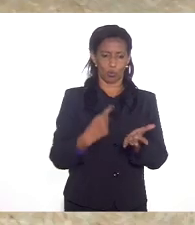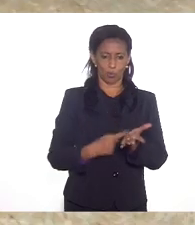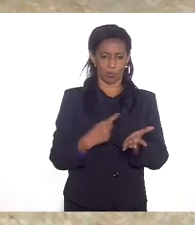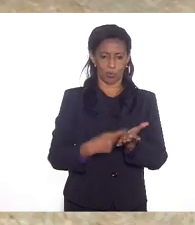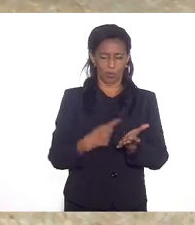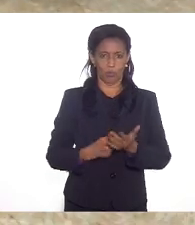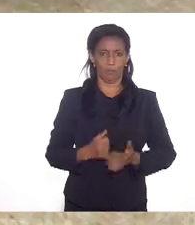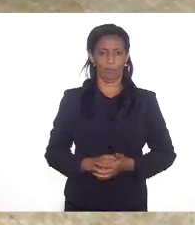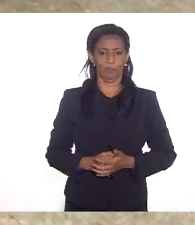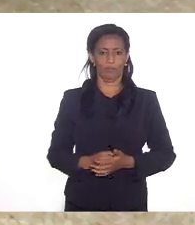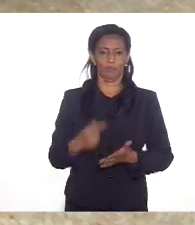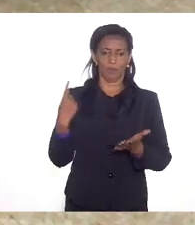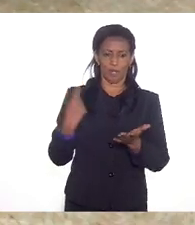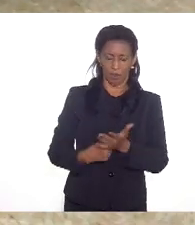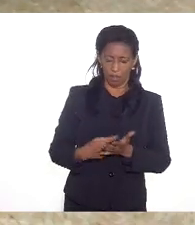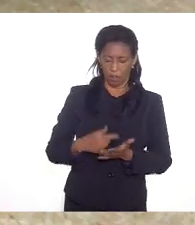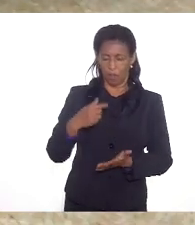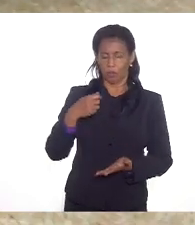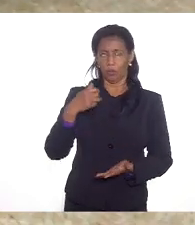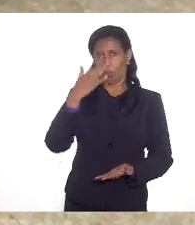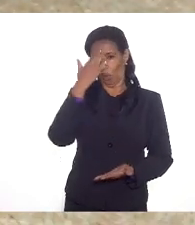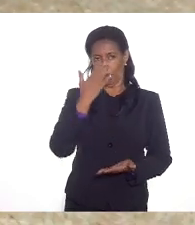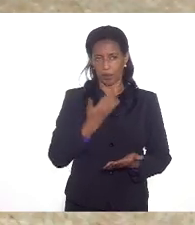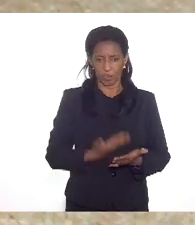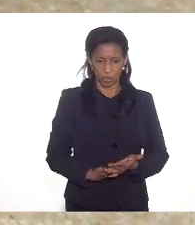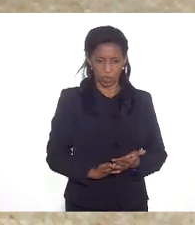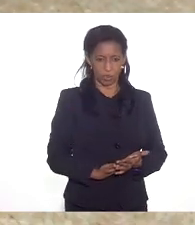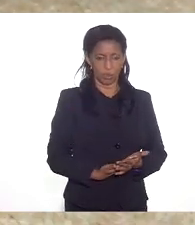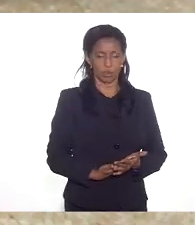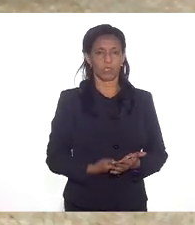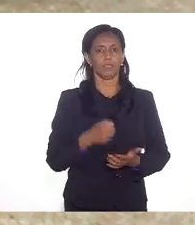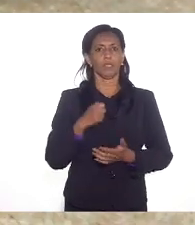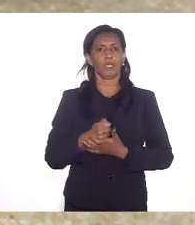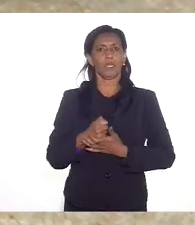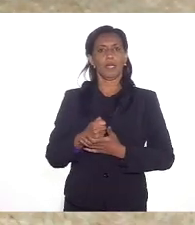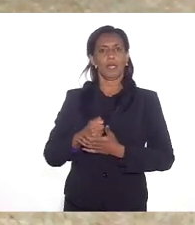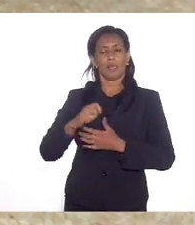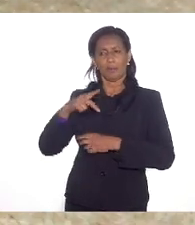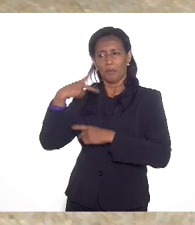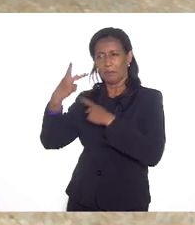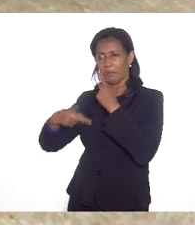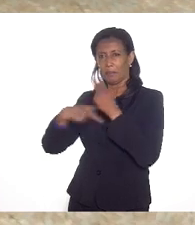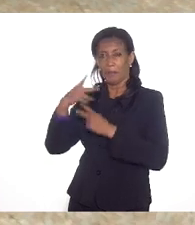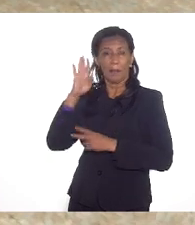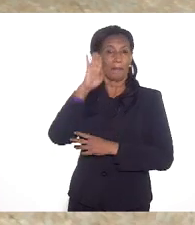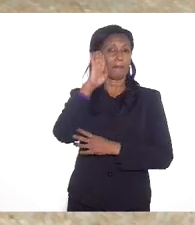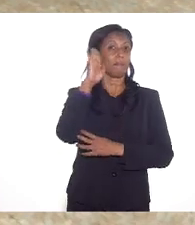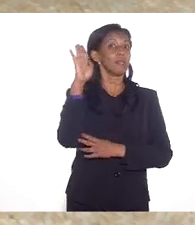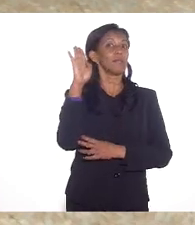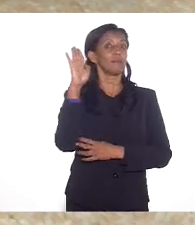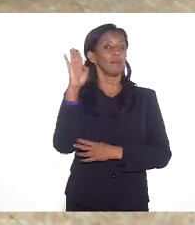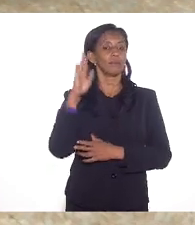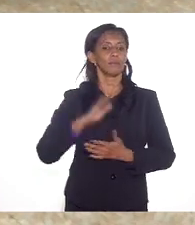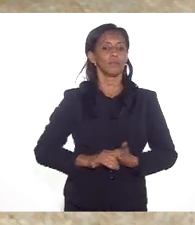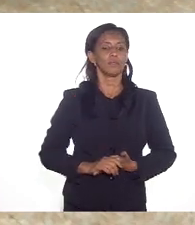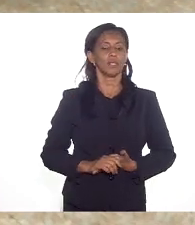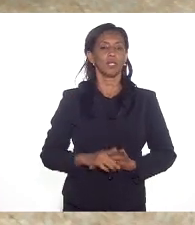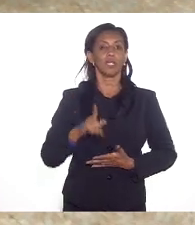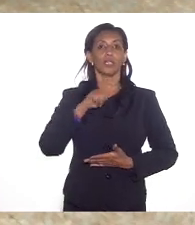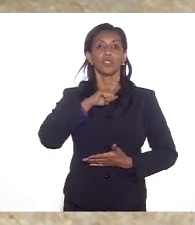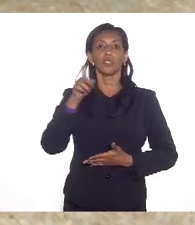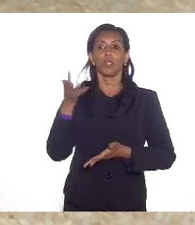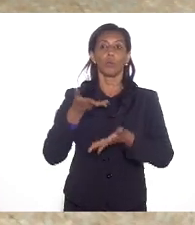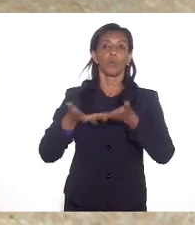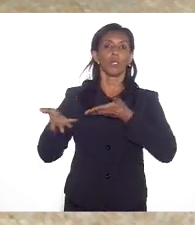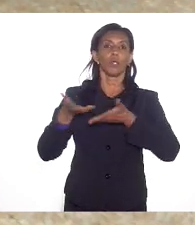meus compromissos naquilo que eu acredito nas minhas Bandeiras ideológicas e principalmente presidente de não